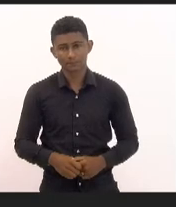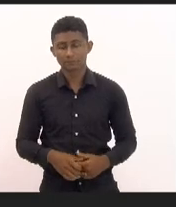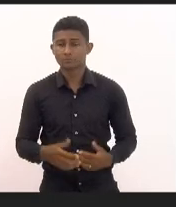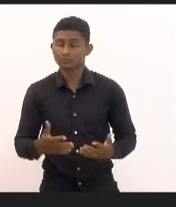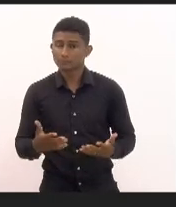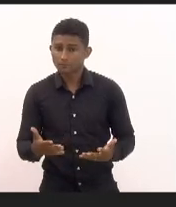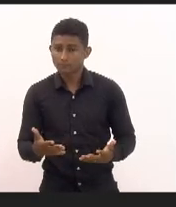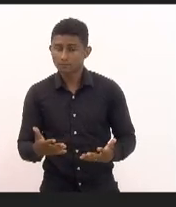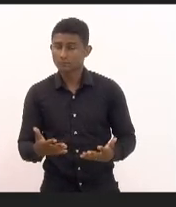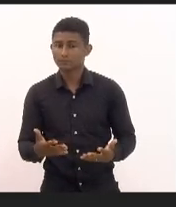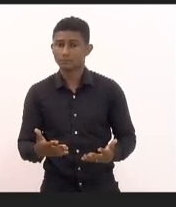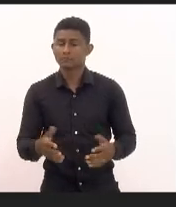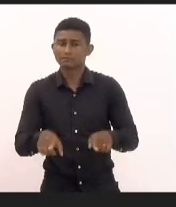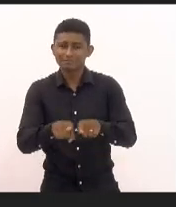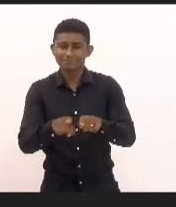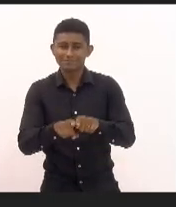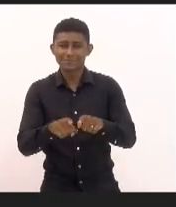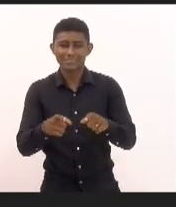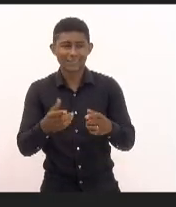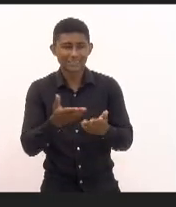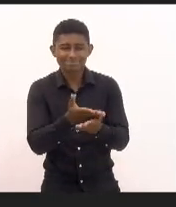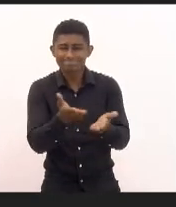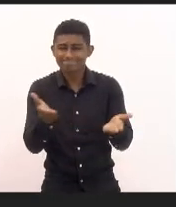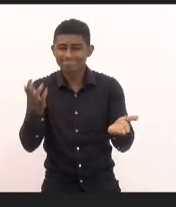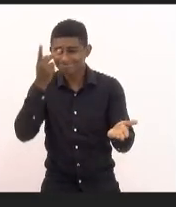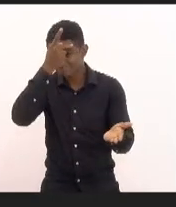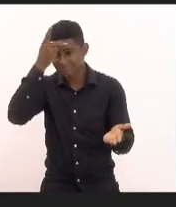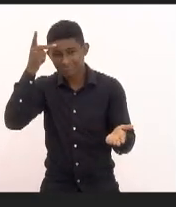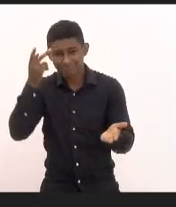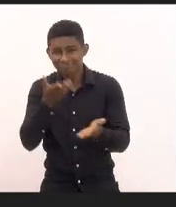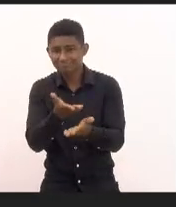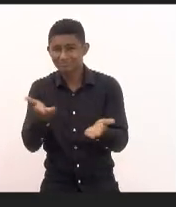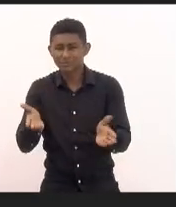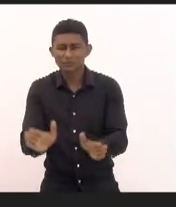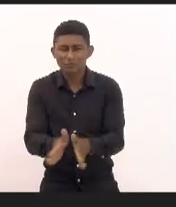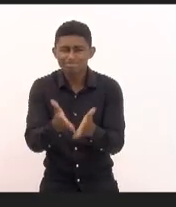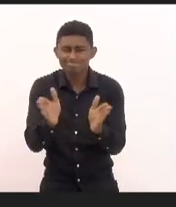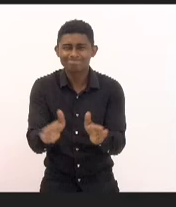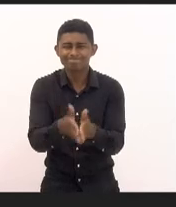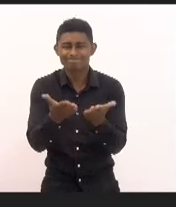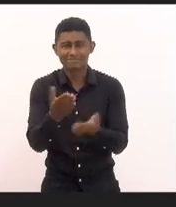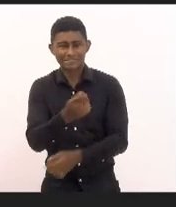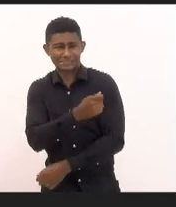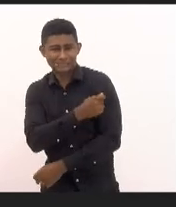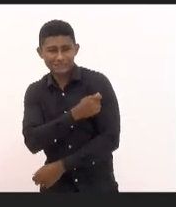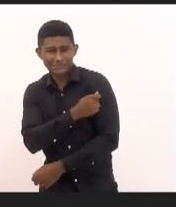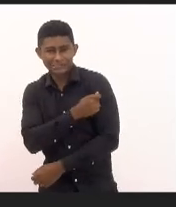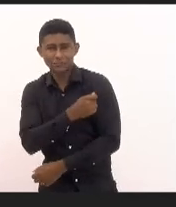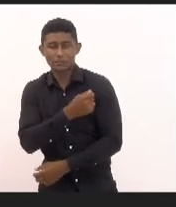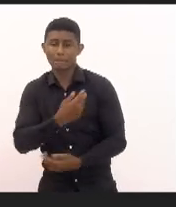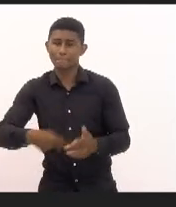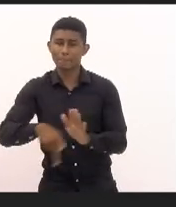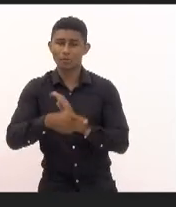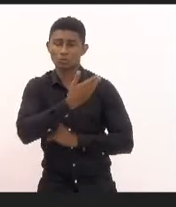sendo oportunizada àqueles que também mais precisam, né, os alunos da rede pública.